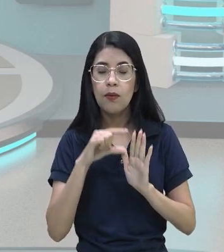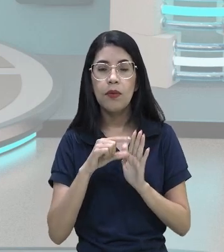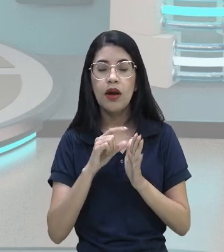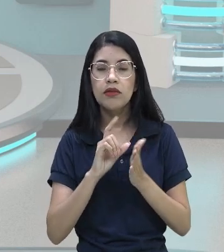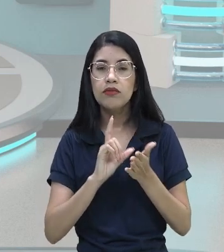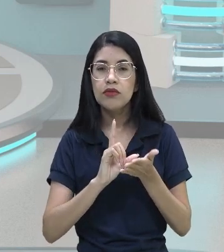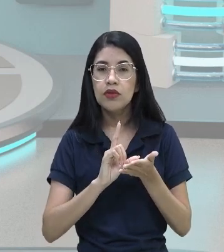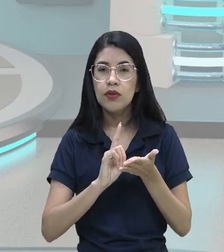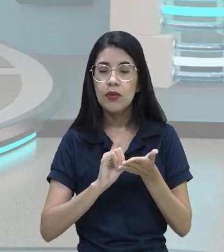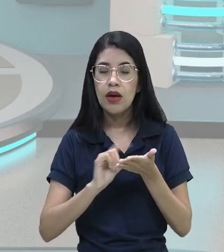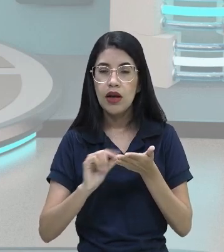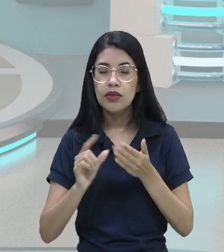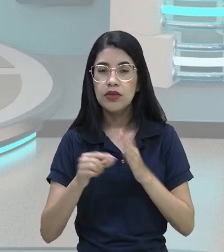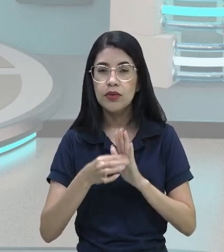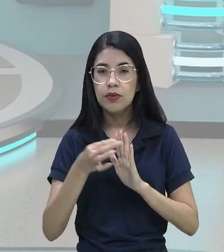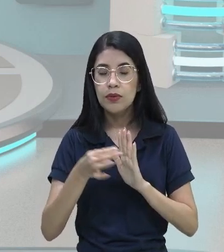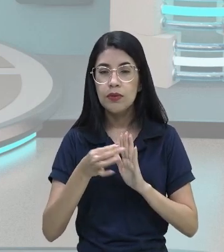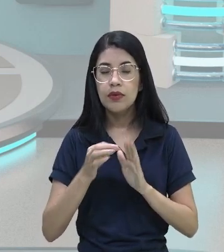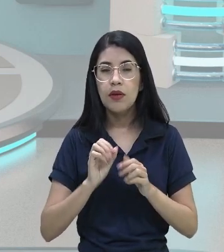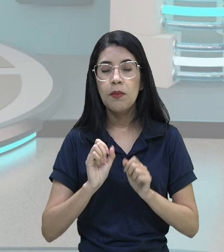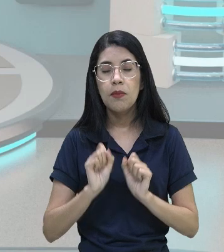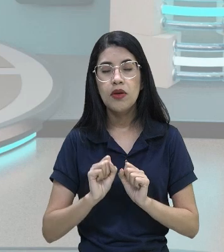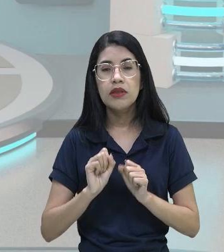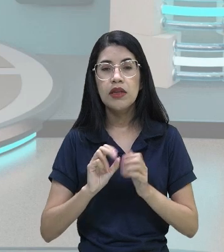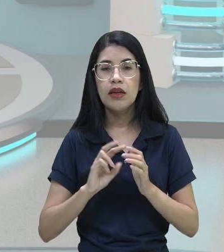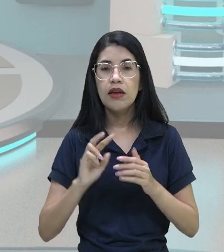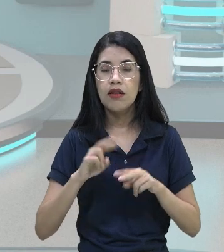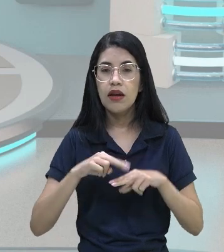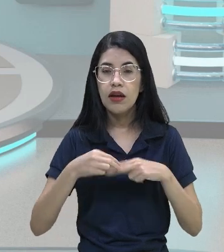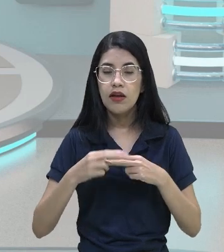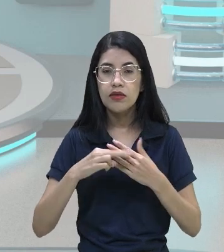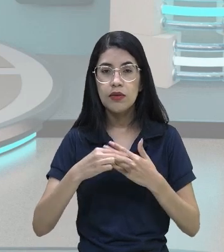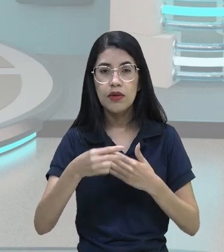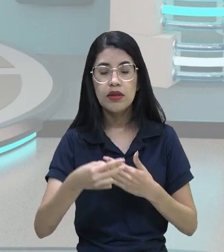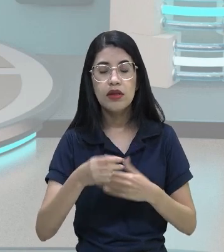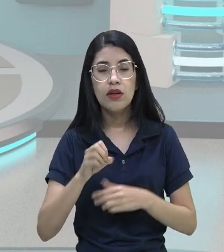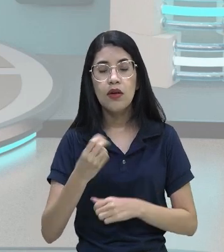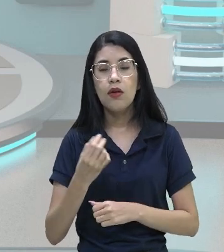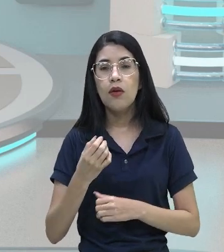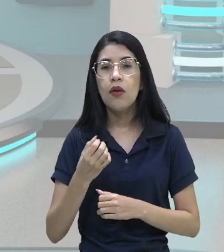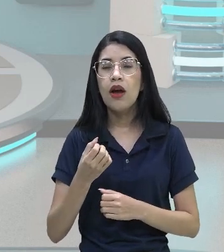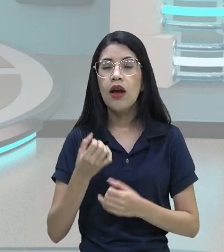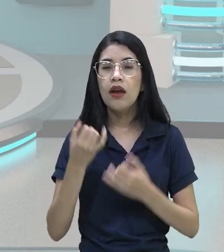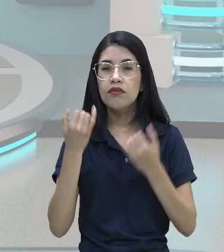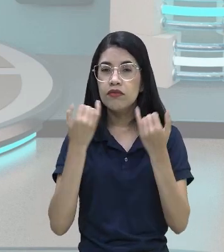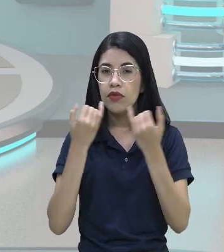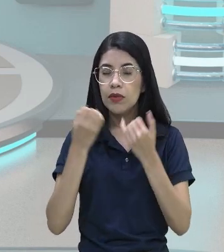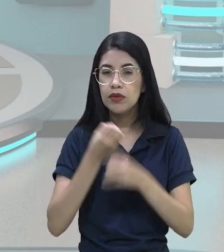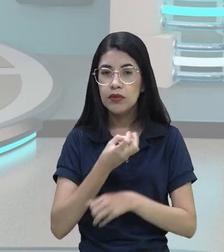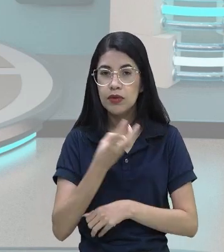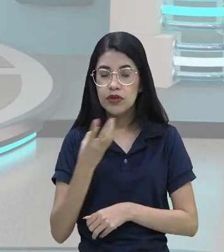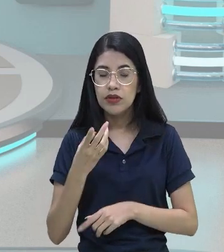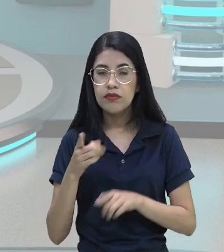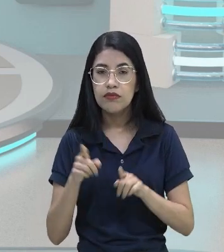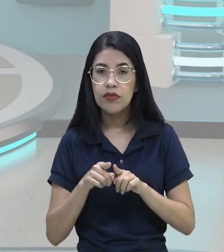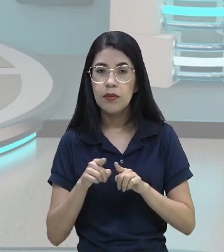argumentação, seja ele por causa e consequência, por dados quantitativos, qualitativos ou